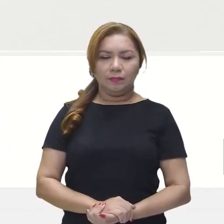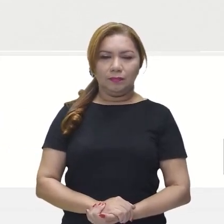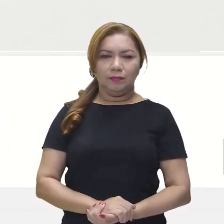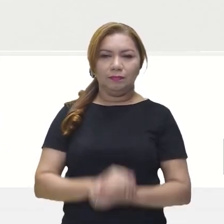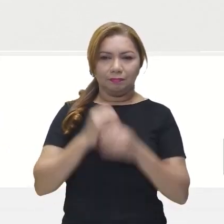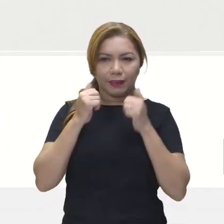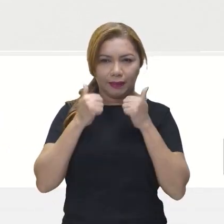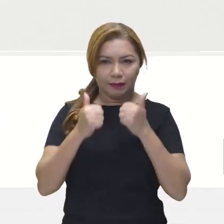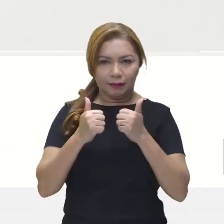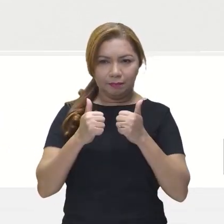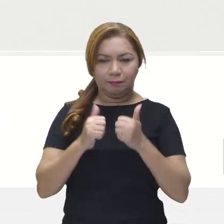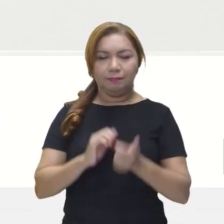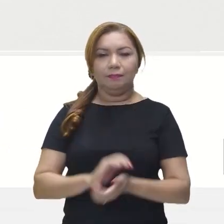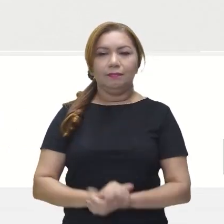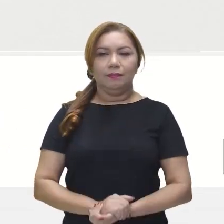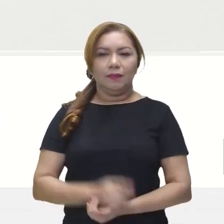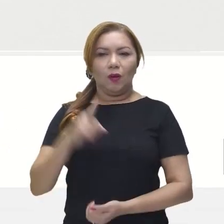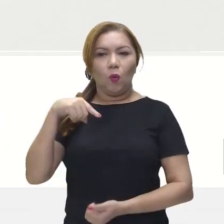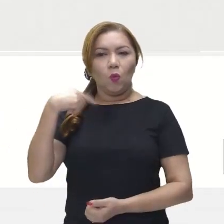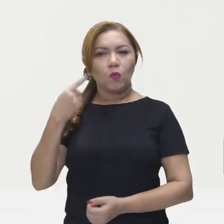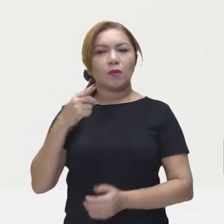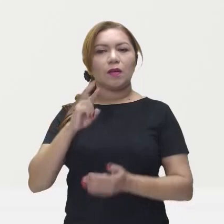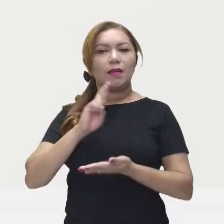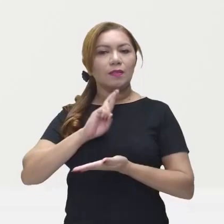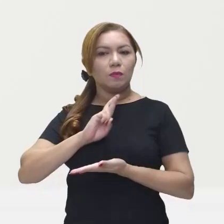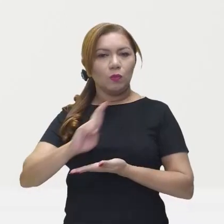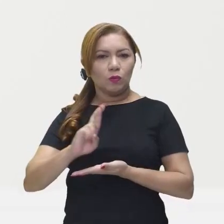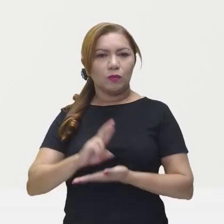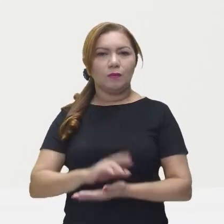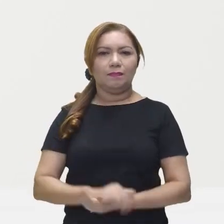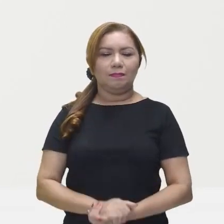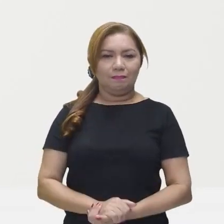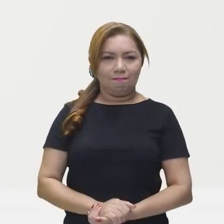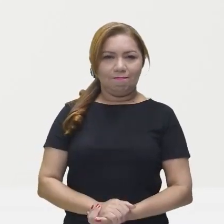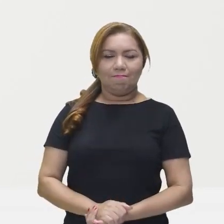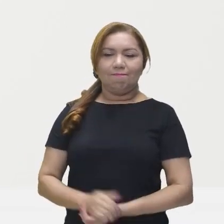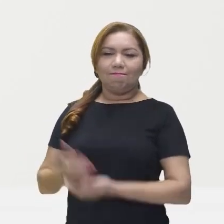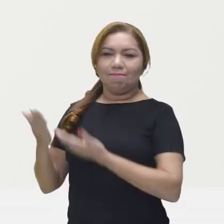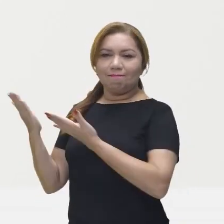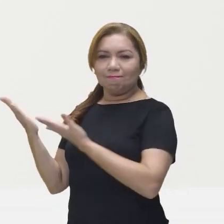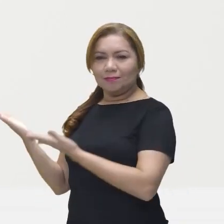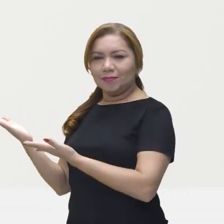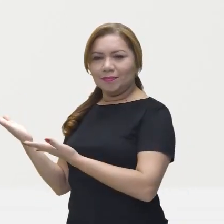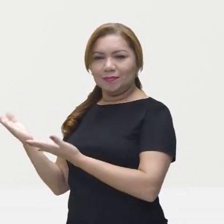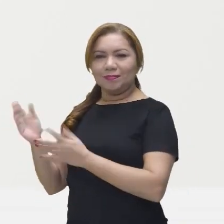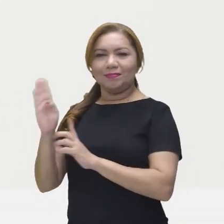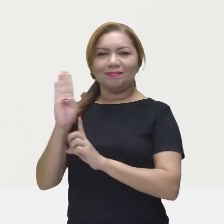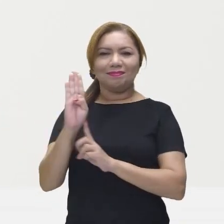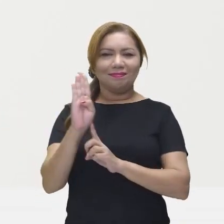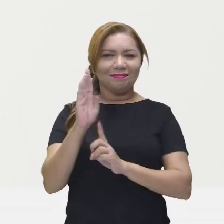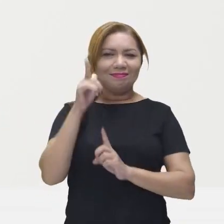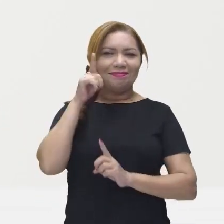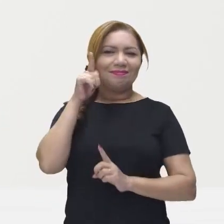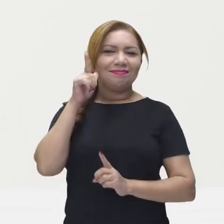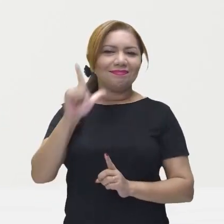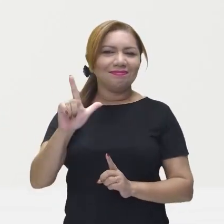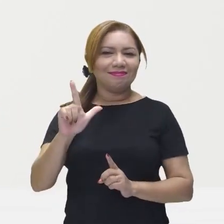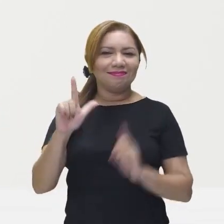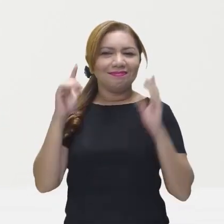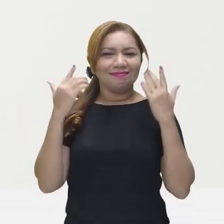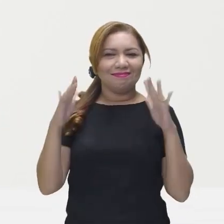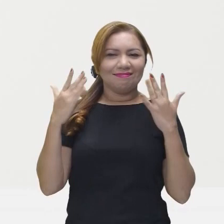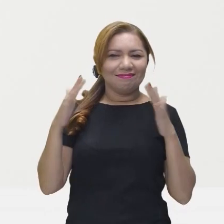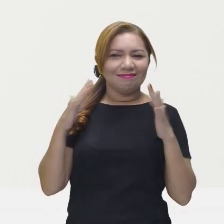Bacana. Vamos lá para a nossa resolução no quadro aqui. Beleza, letra B. Acertamos. Faz barulho